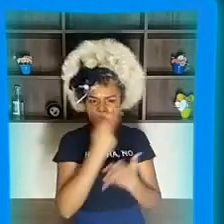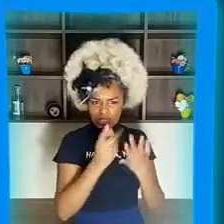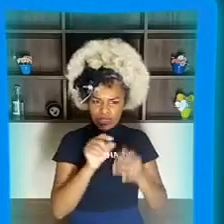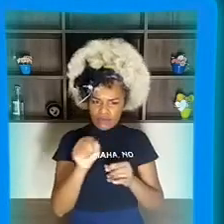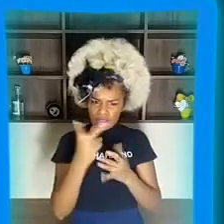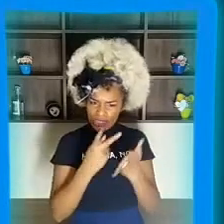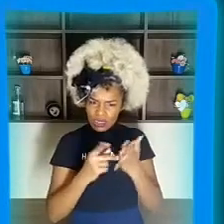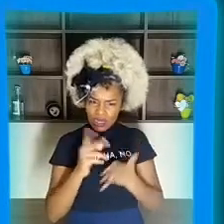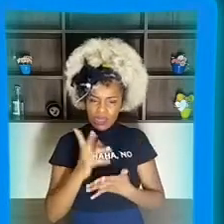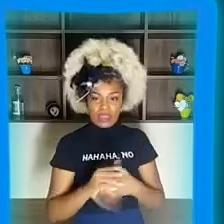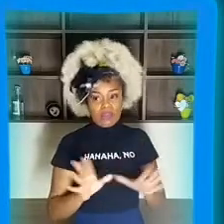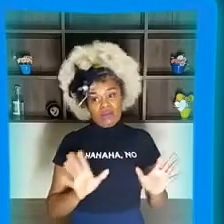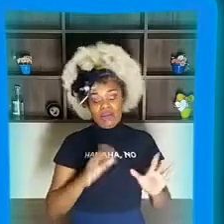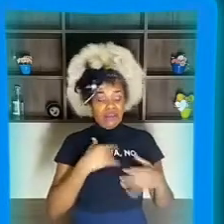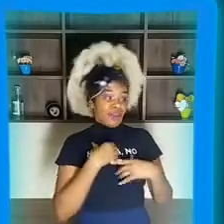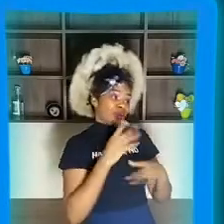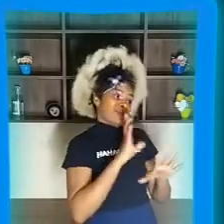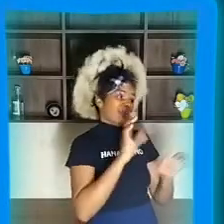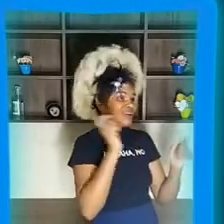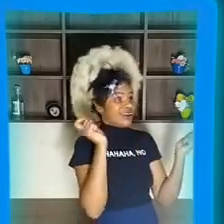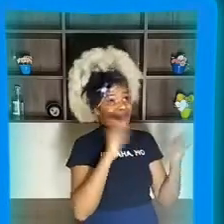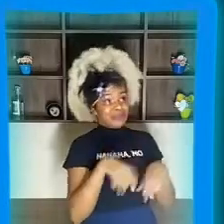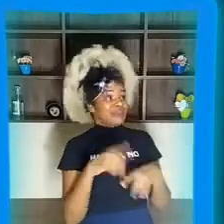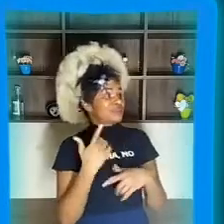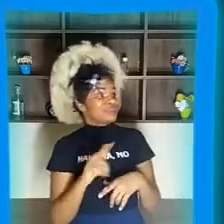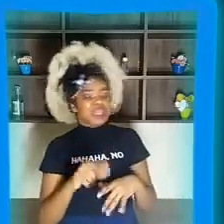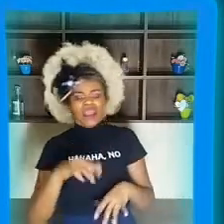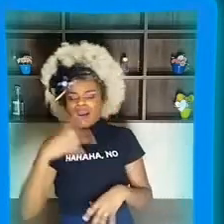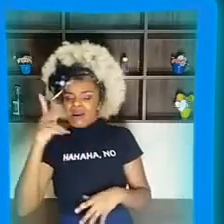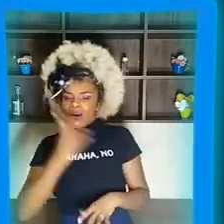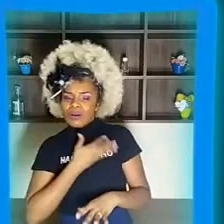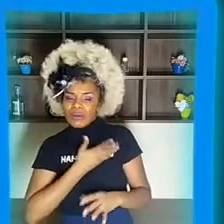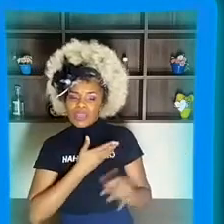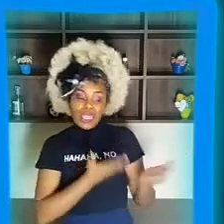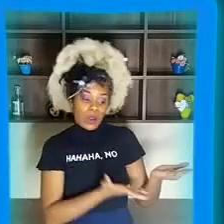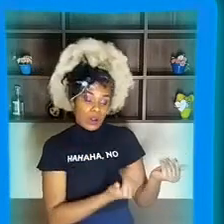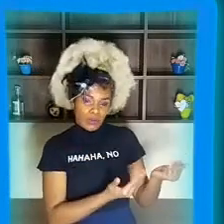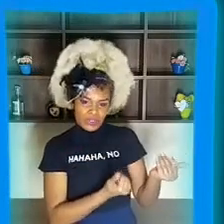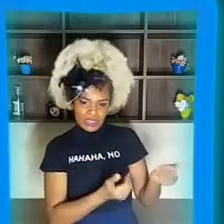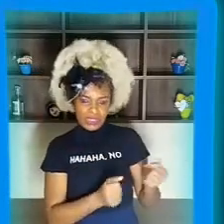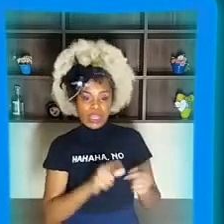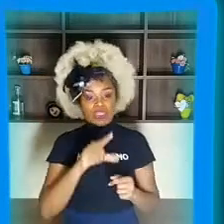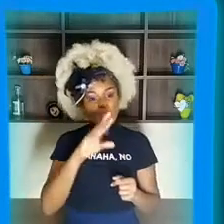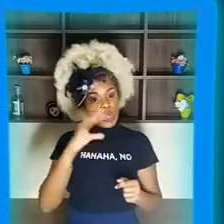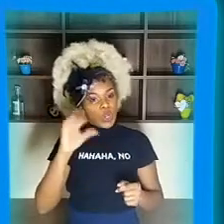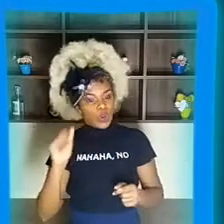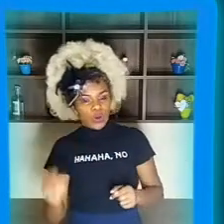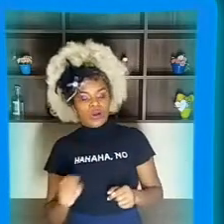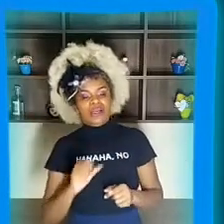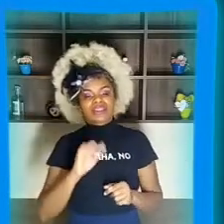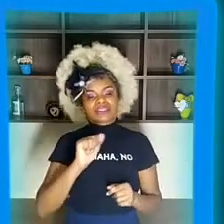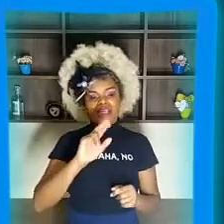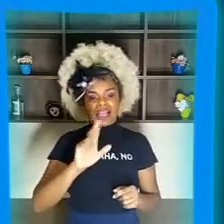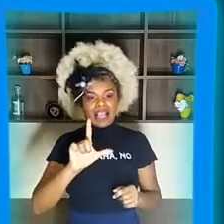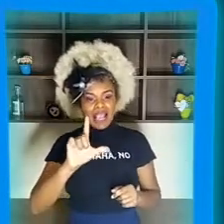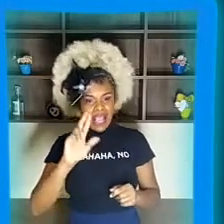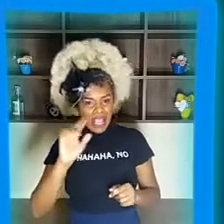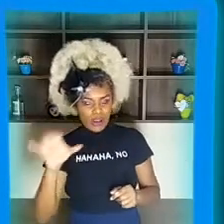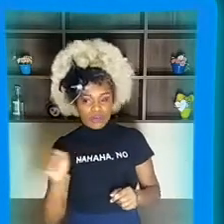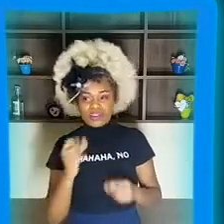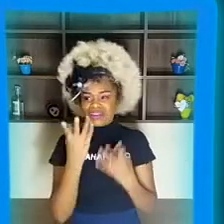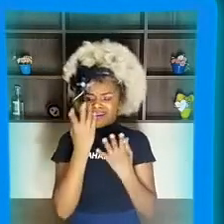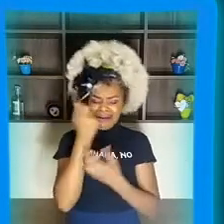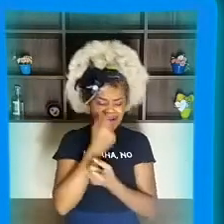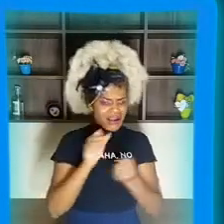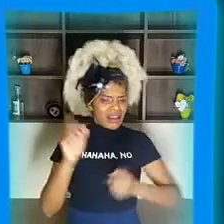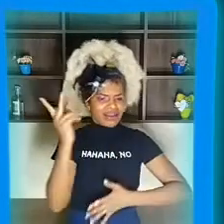Não, quem sou eu para ter essas habilidades, né? Um companheiro de mocidade, Lucas Alves, é um grande ilustrador. E